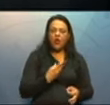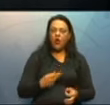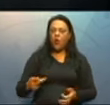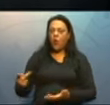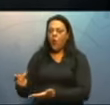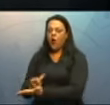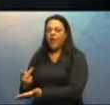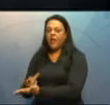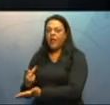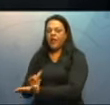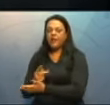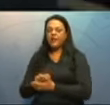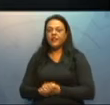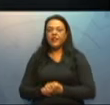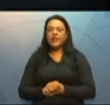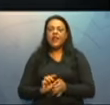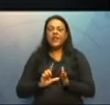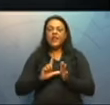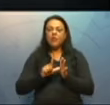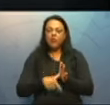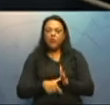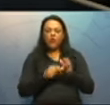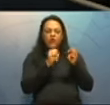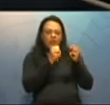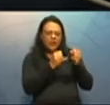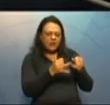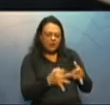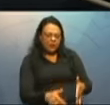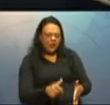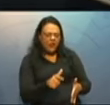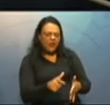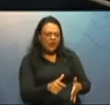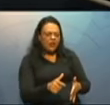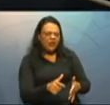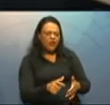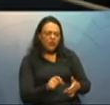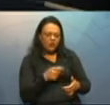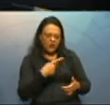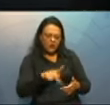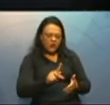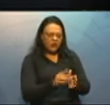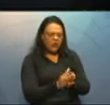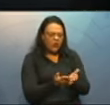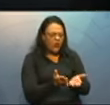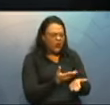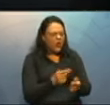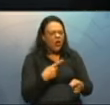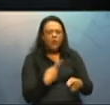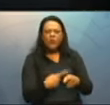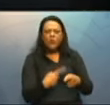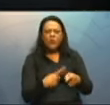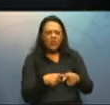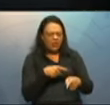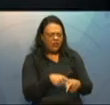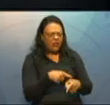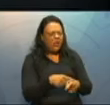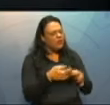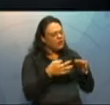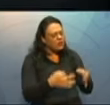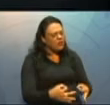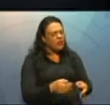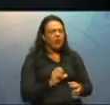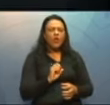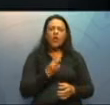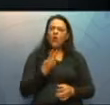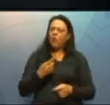errada. Então você deverá justificar aí no seu material, no seu caderno, por que você não